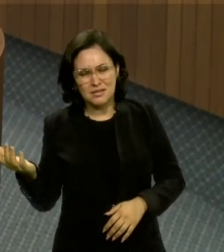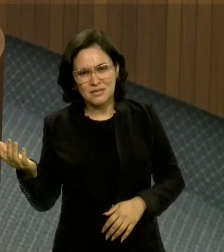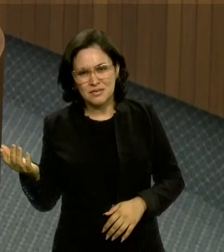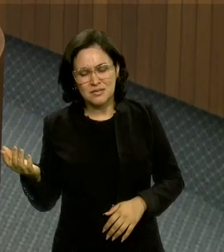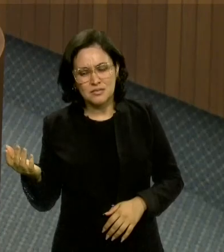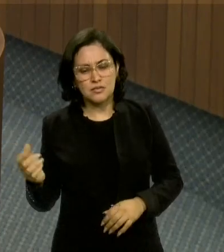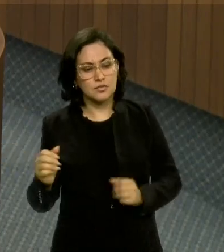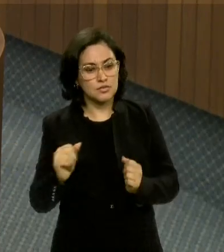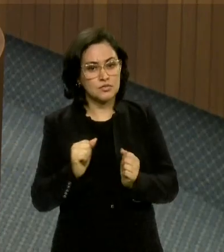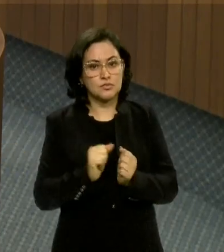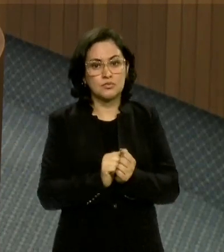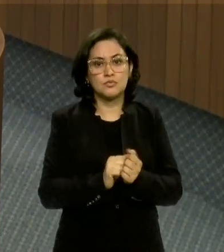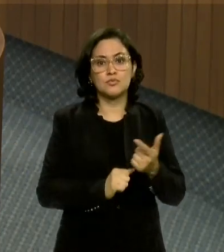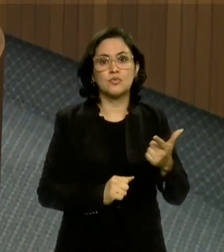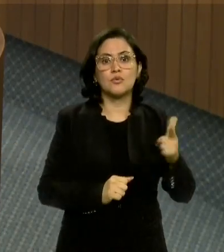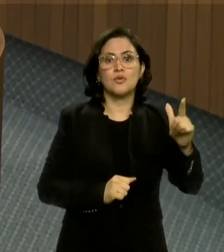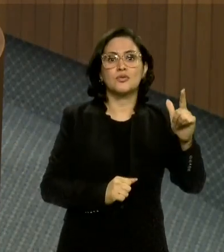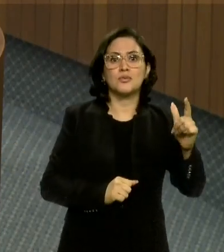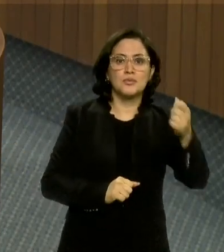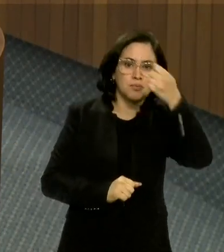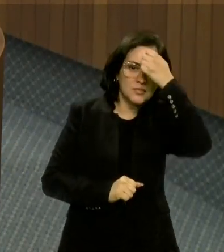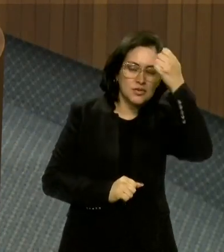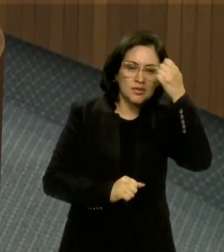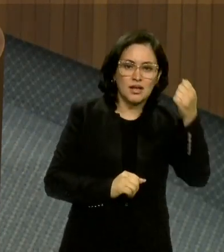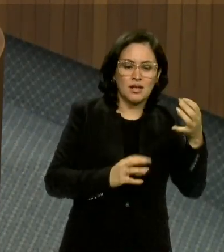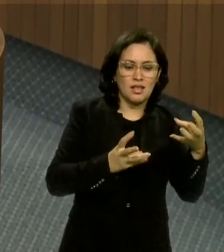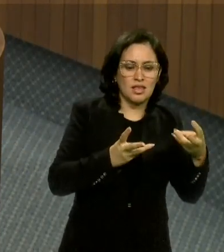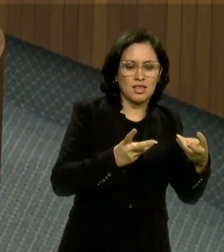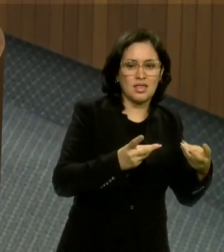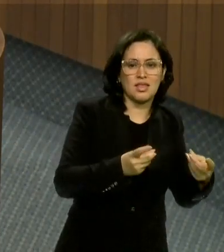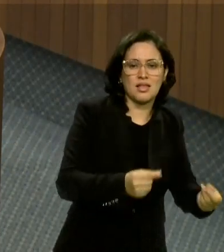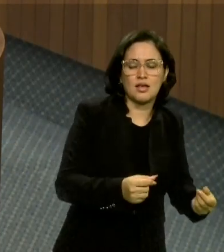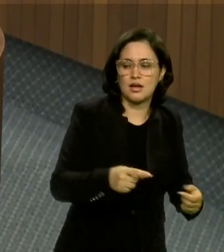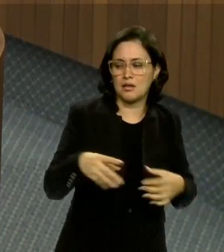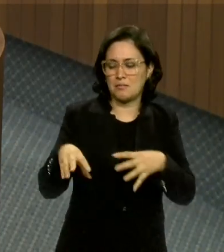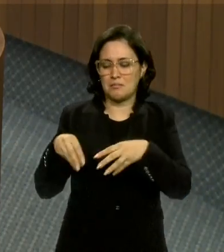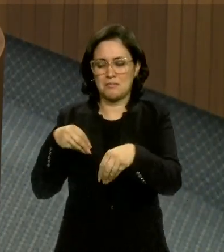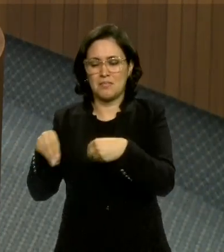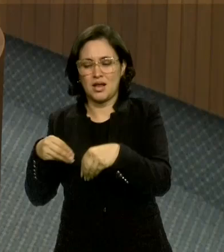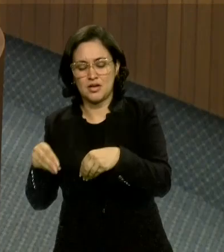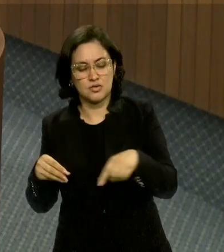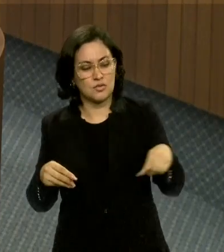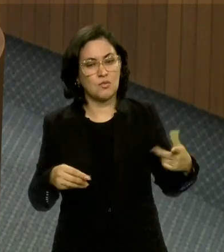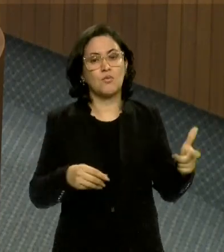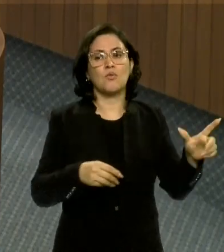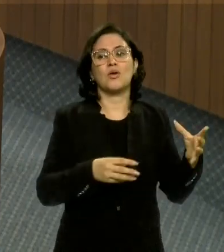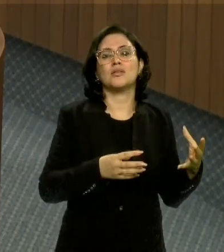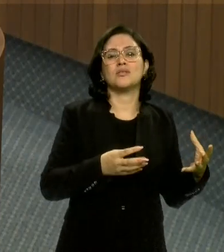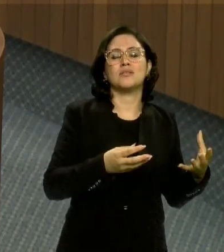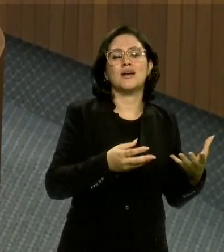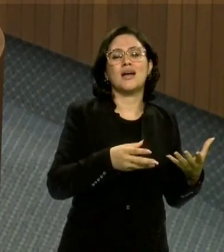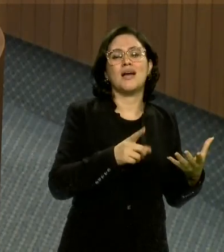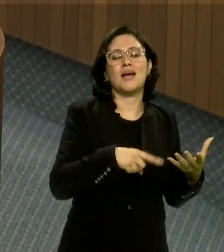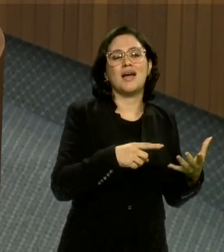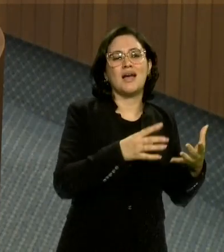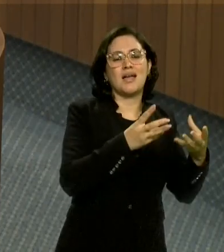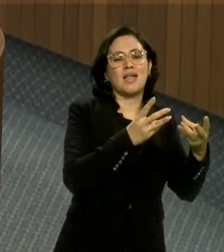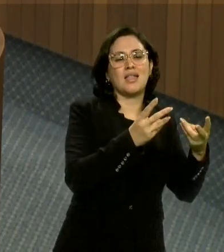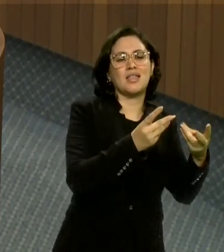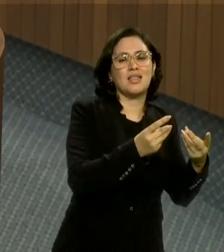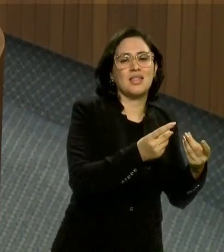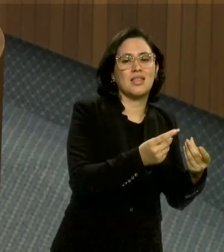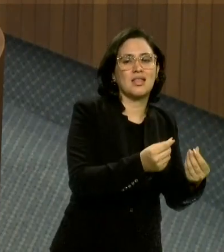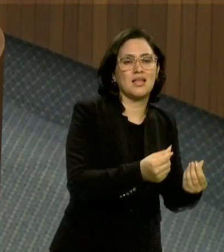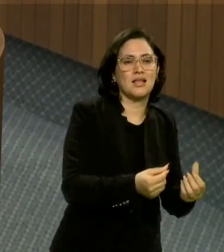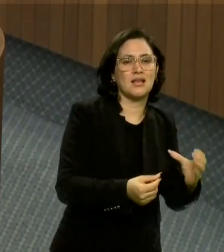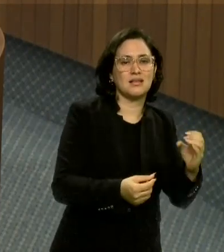boneco de cera, que esse aí desmancha ainda mais fácil, é um de plástico e um de cera. Eles estão cometendo crimes